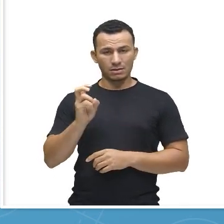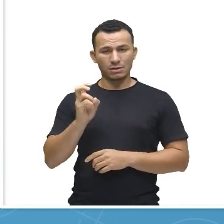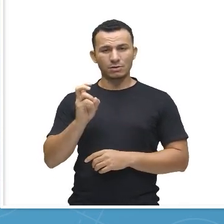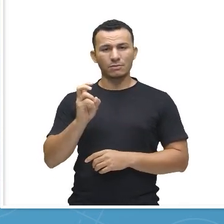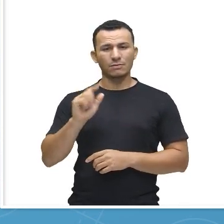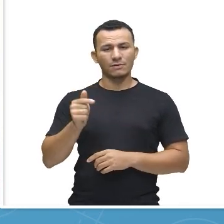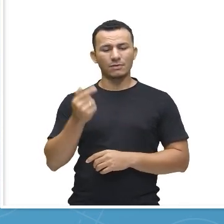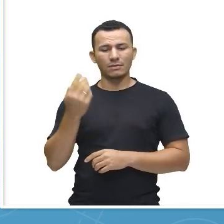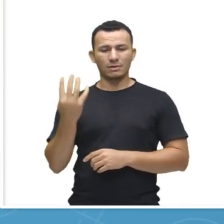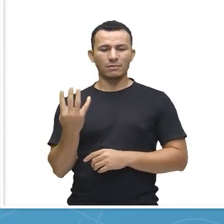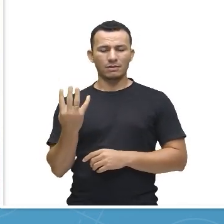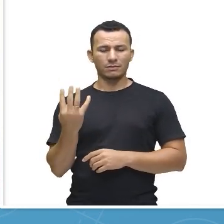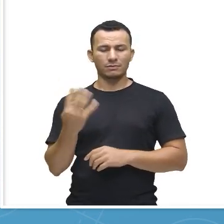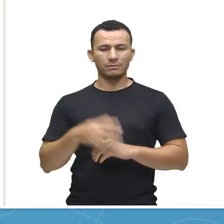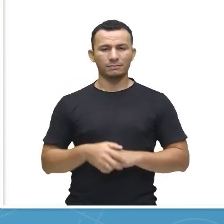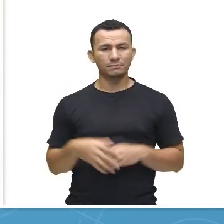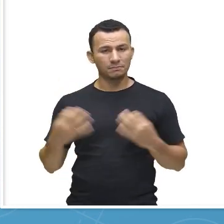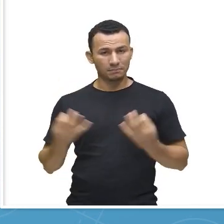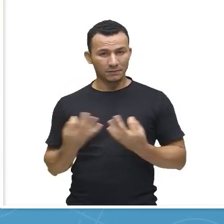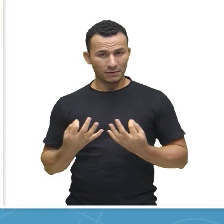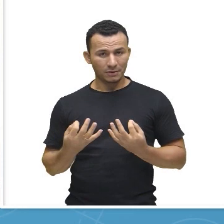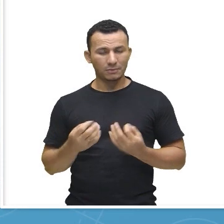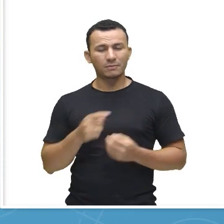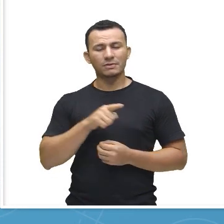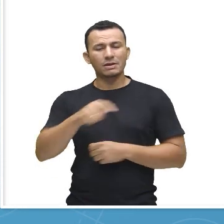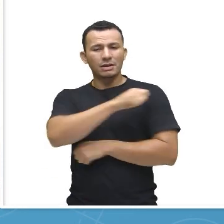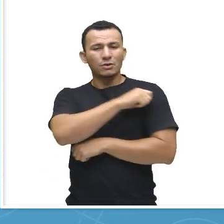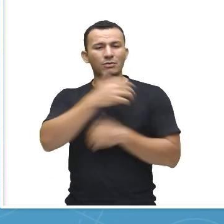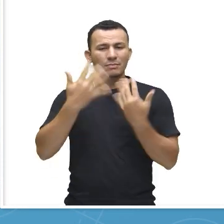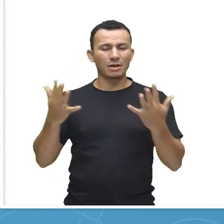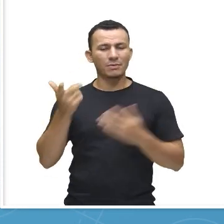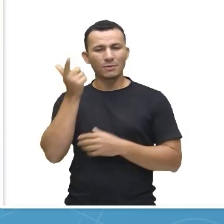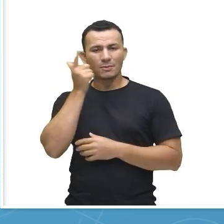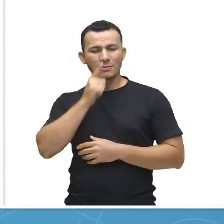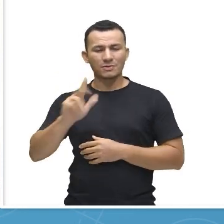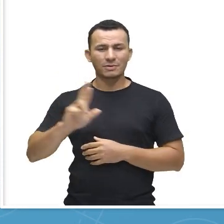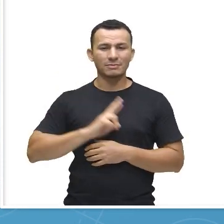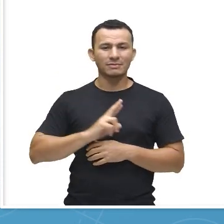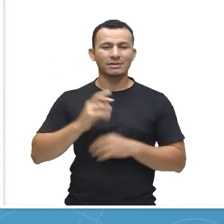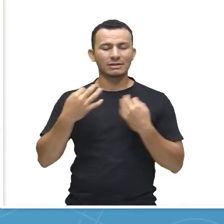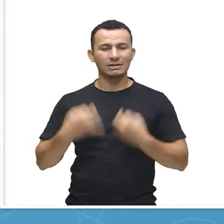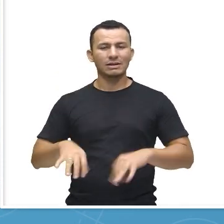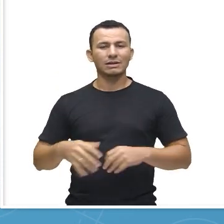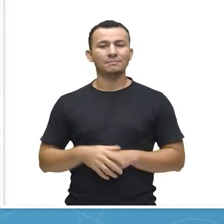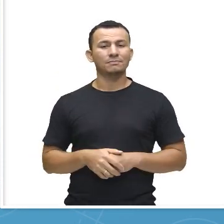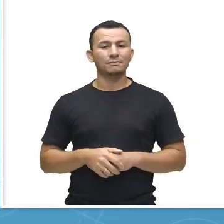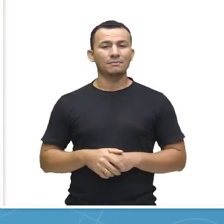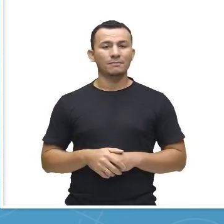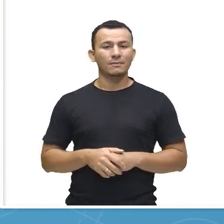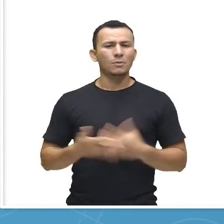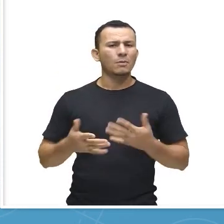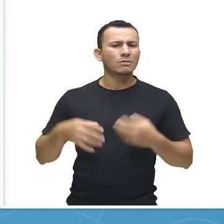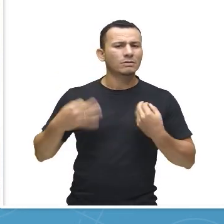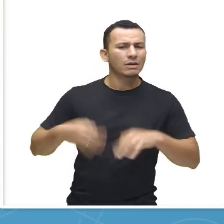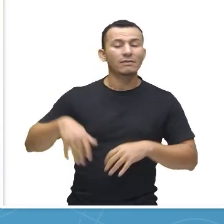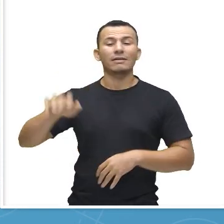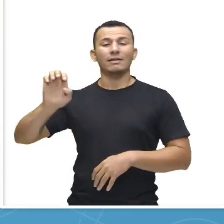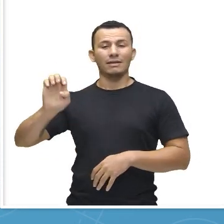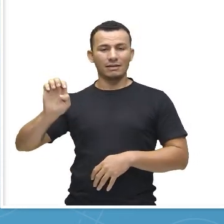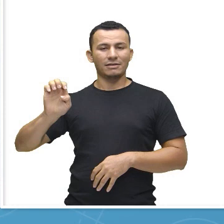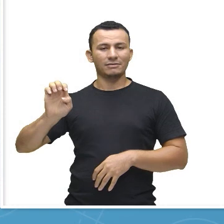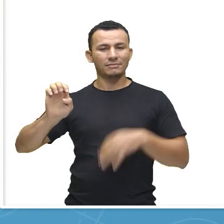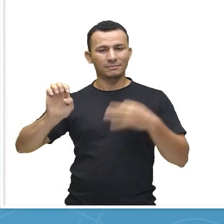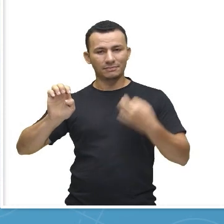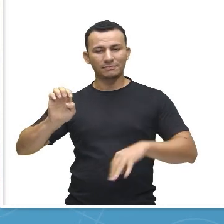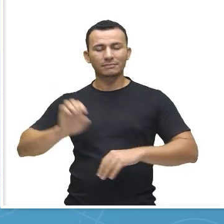5,4. Perfeito? Parabéns a todos novamente. Resposta, letra E, né? Aqui é um Ezinho, vamos colocar